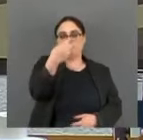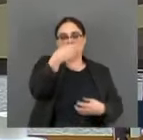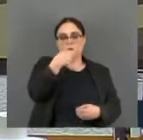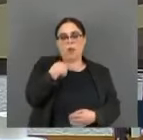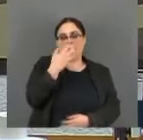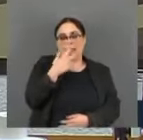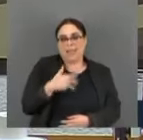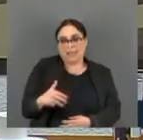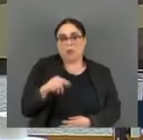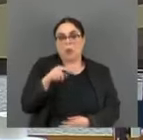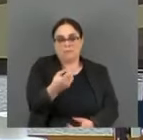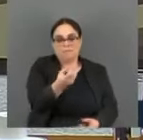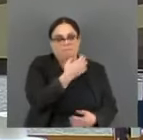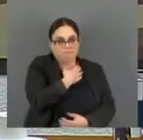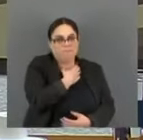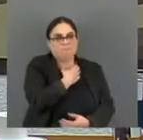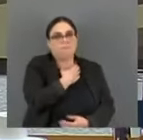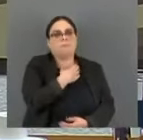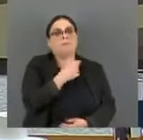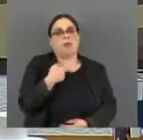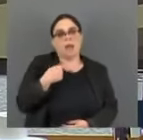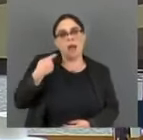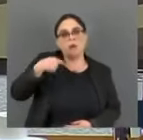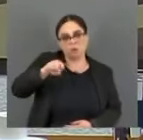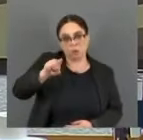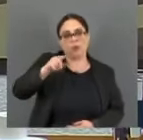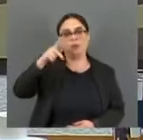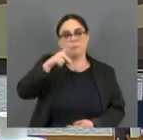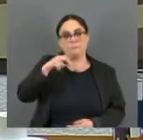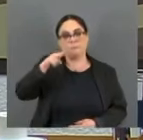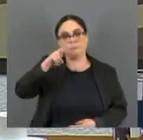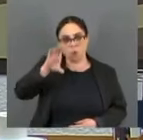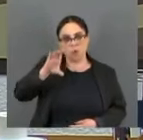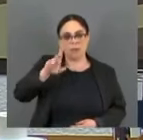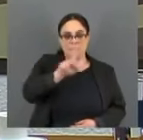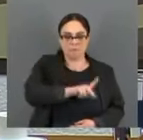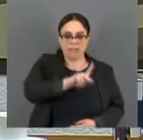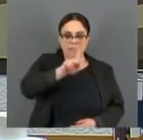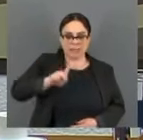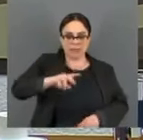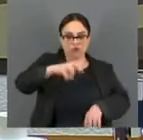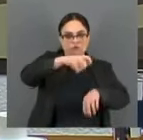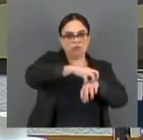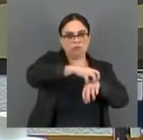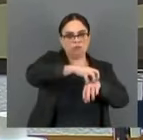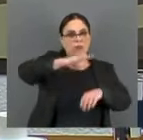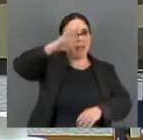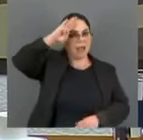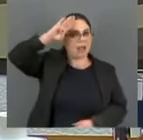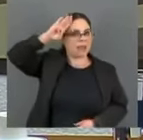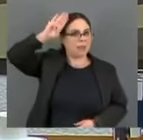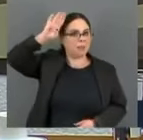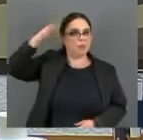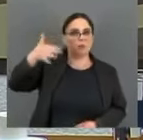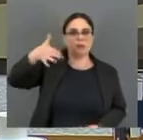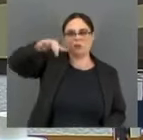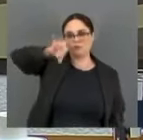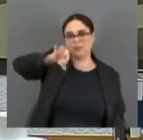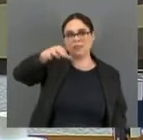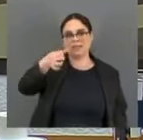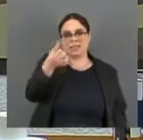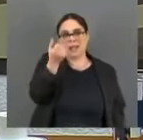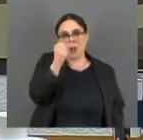é gravíssimo Olha eu fui lá na PUC eu fui presidente do centro acadêmico 1968